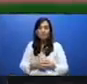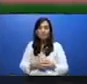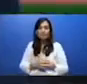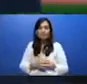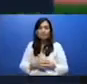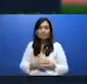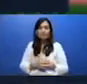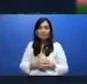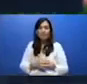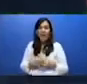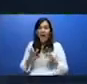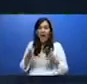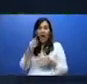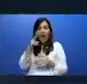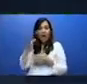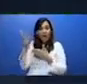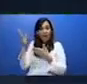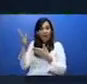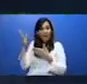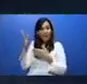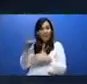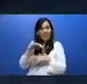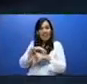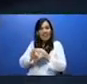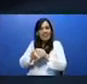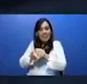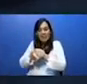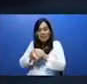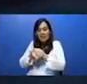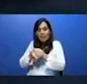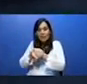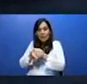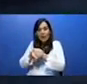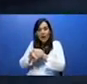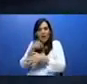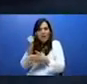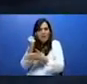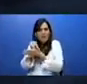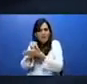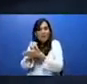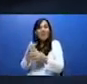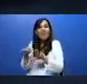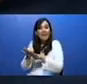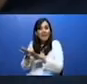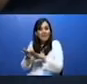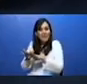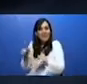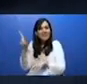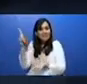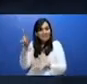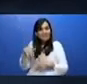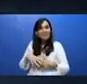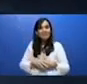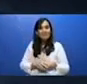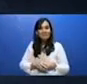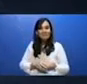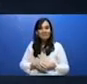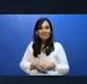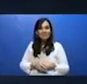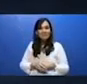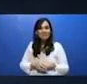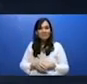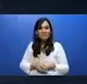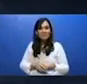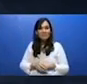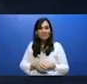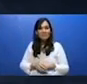uma tartaruguinha, ó, e tirou, ficou a marca. Dá para entender que isso ó, seria a marca de uma